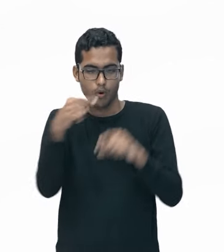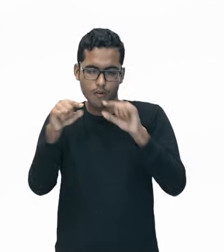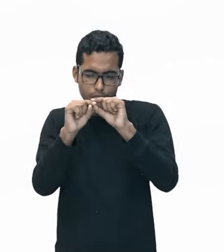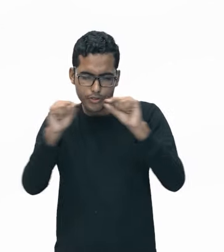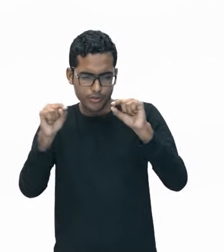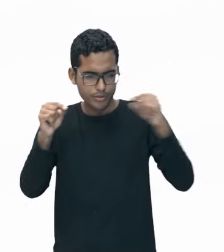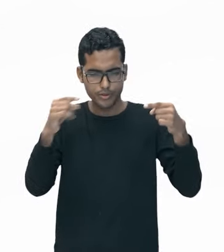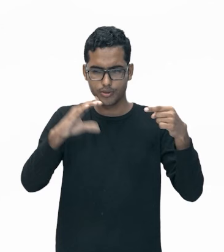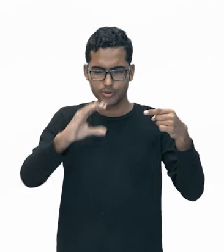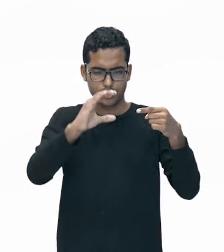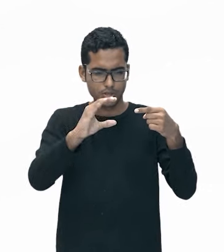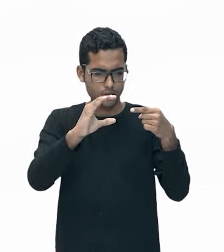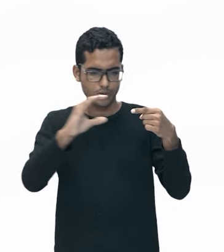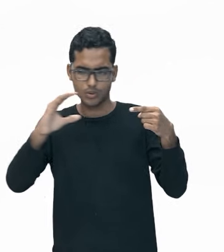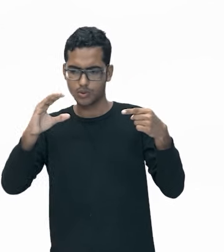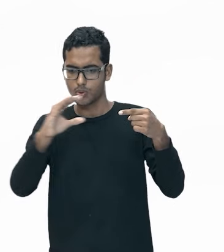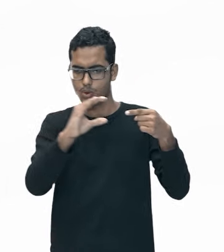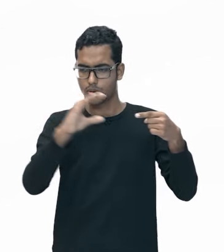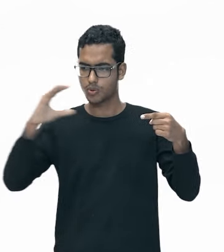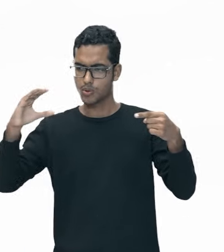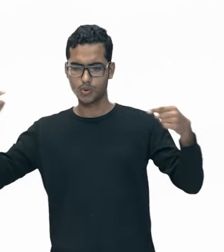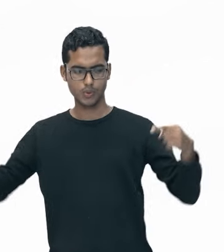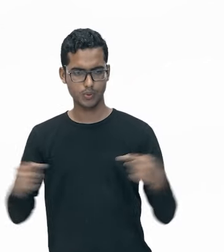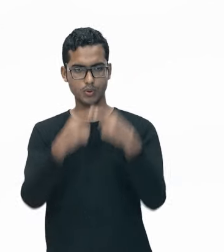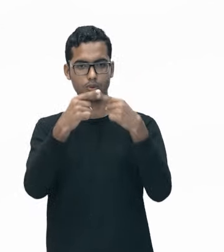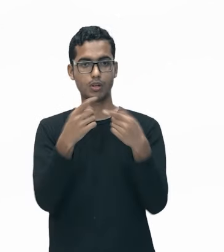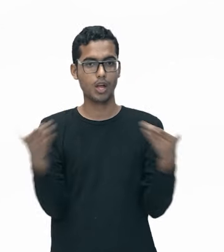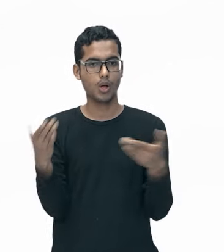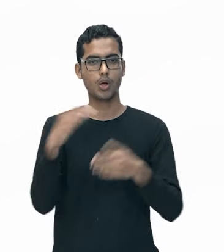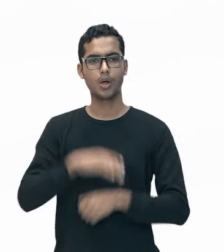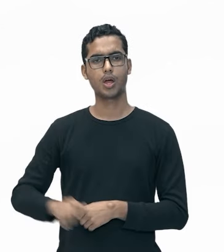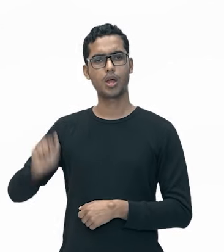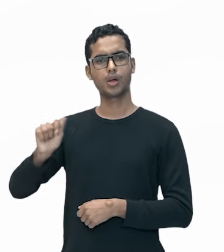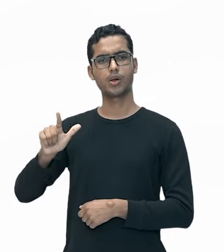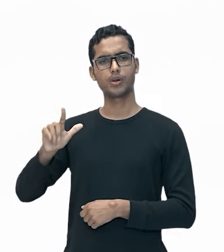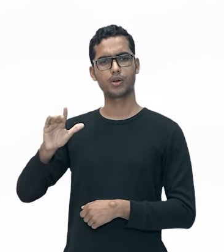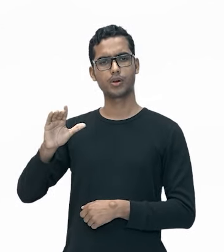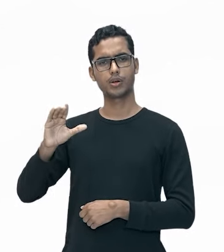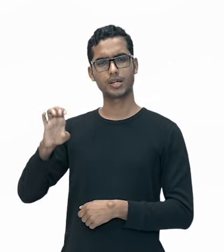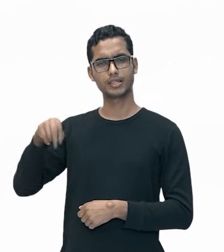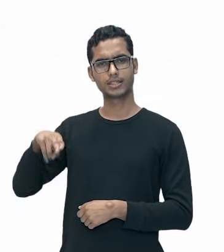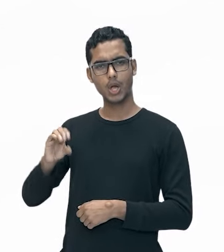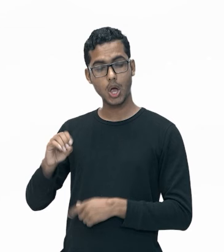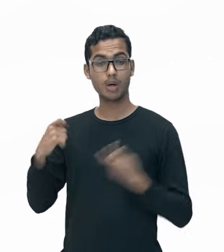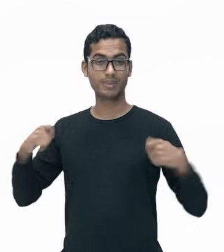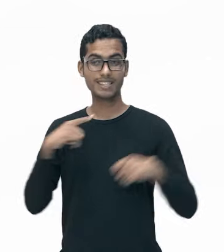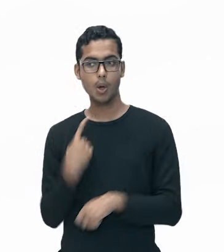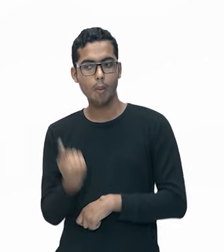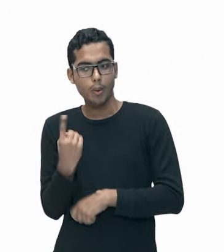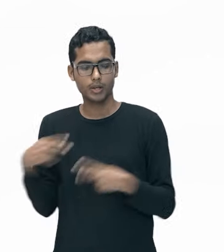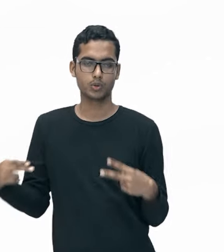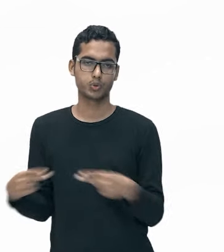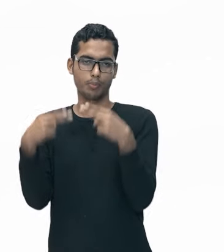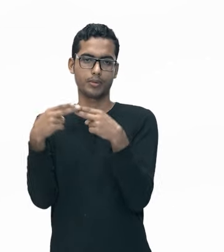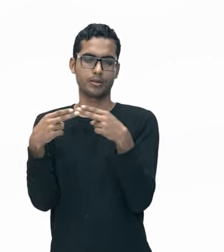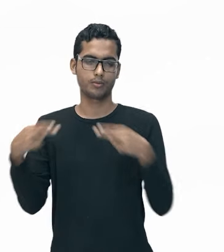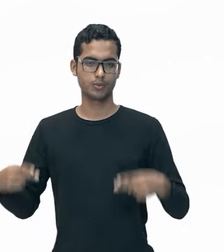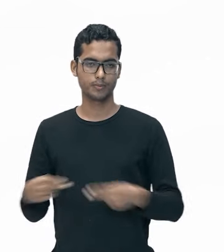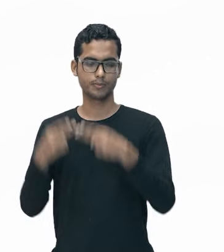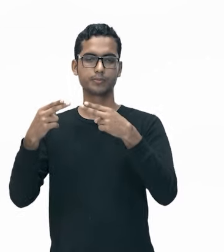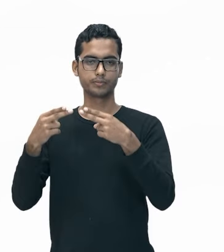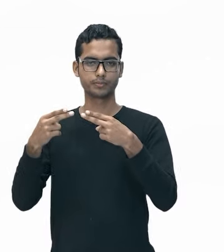tá para ser classificado como um alceno tem que ter pelo menos uma dupla que é aquela ligação de